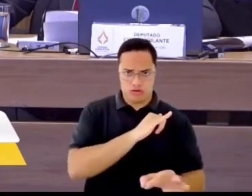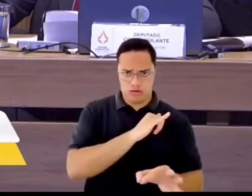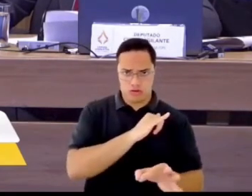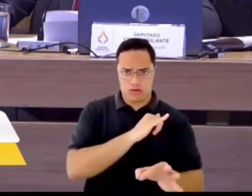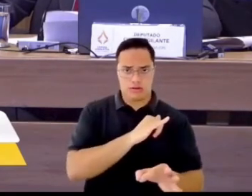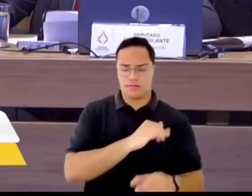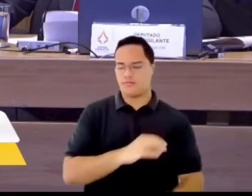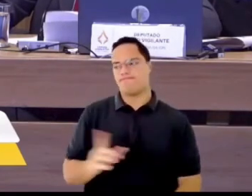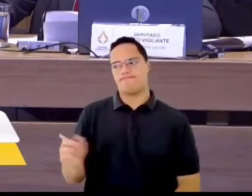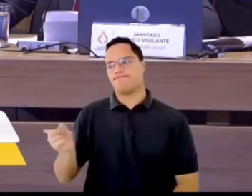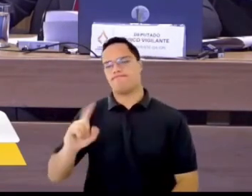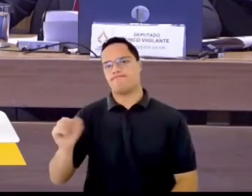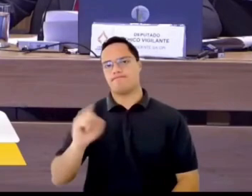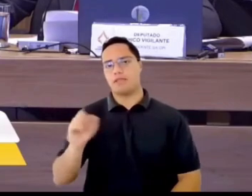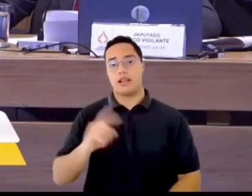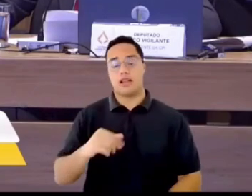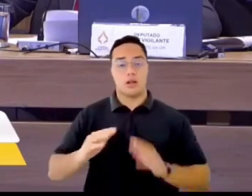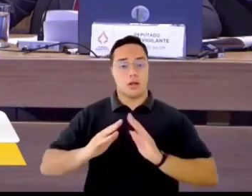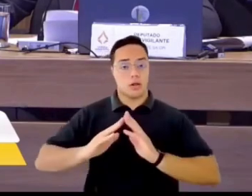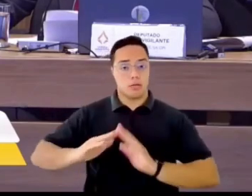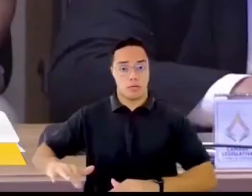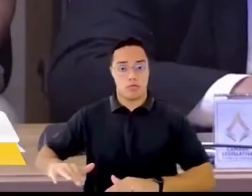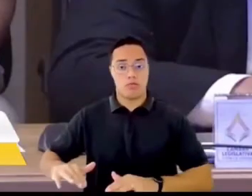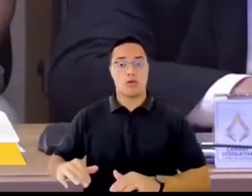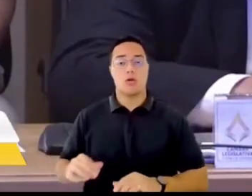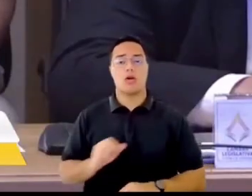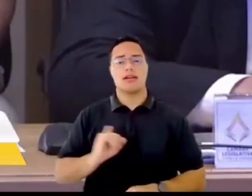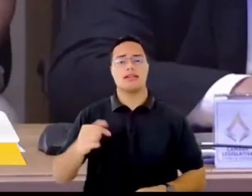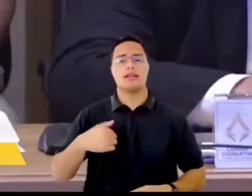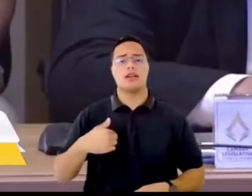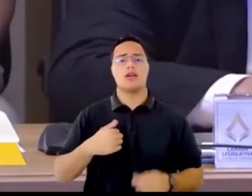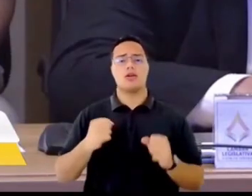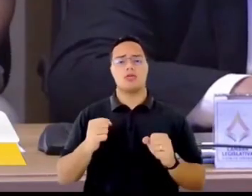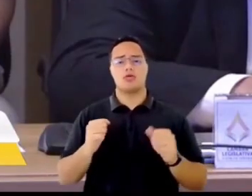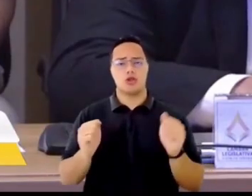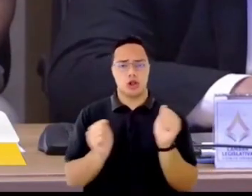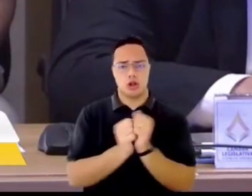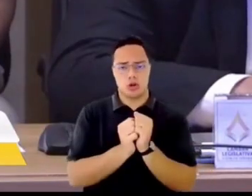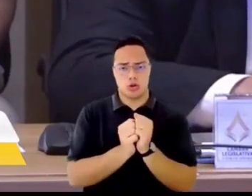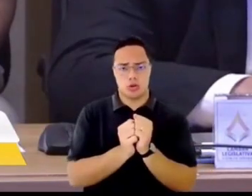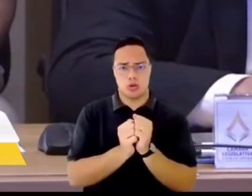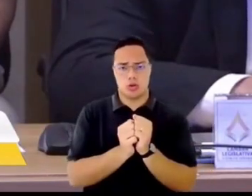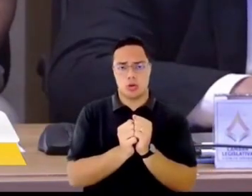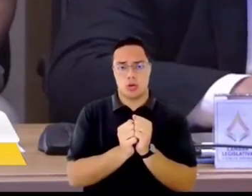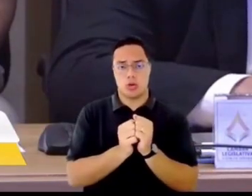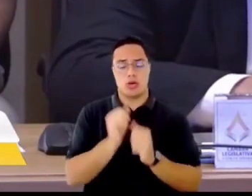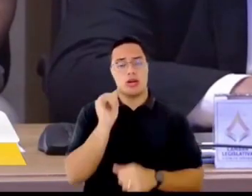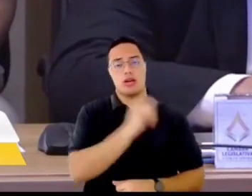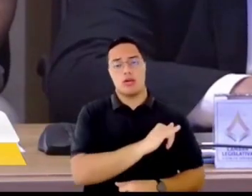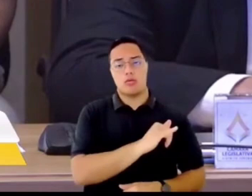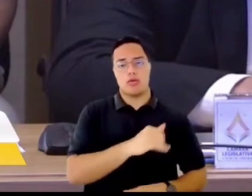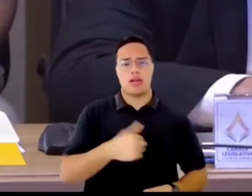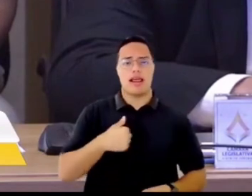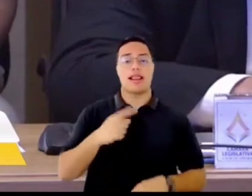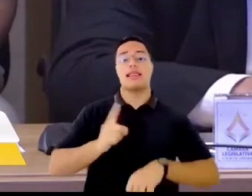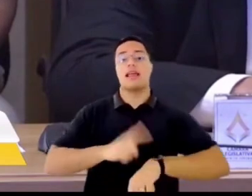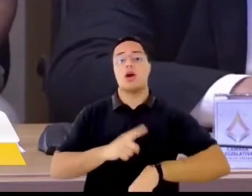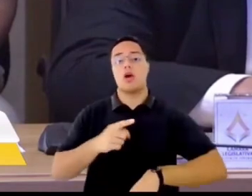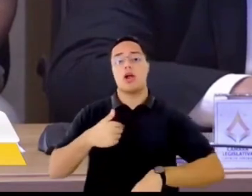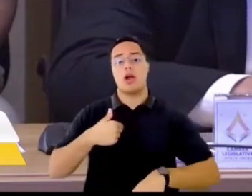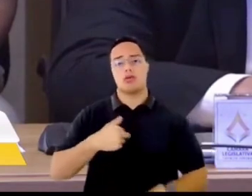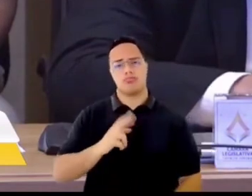pediu que eu fizesse um favor, se eu podia levá-lo ao aeroporto. De pronto, eu respondi para